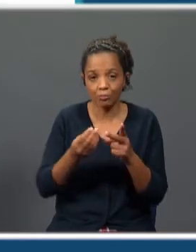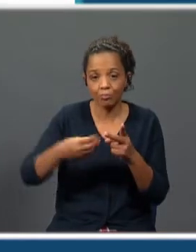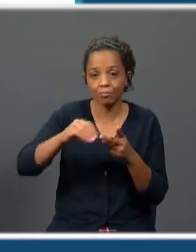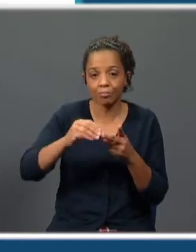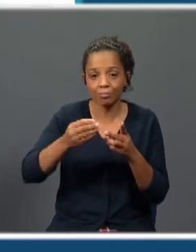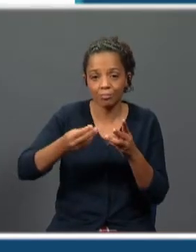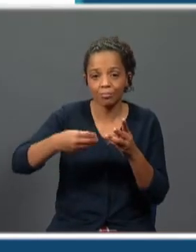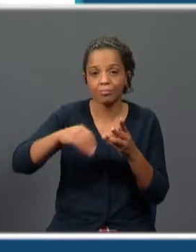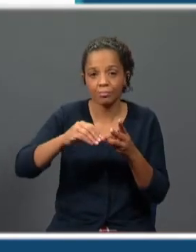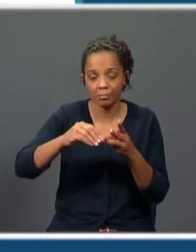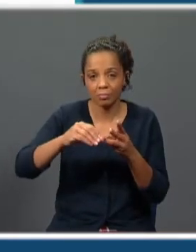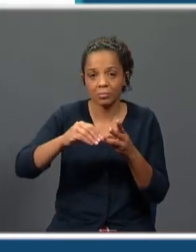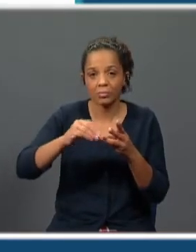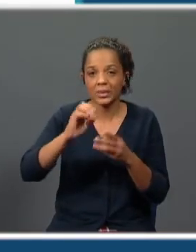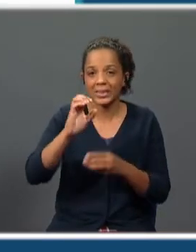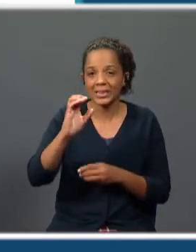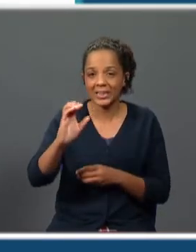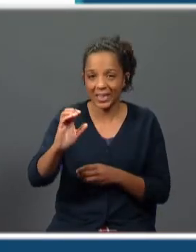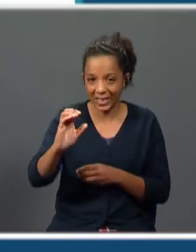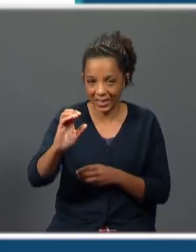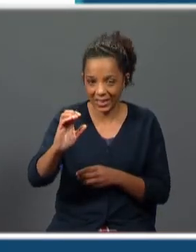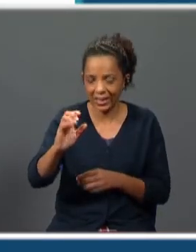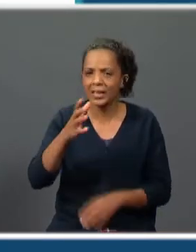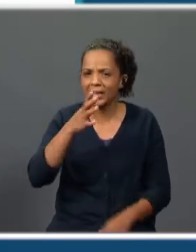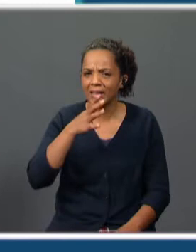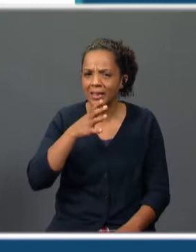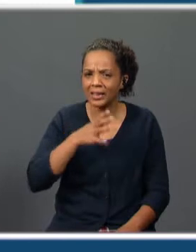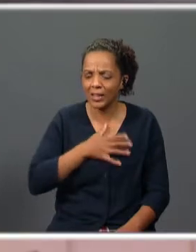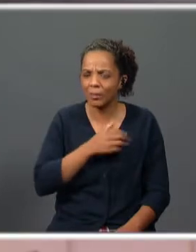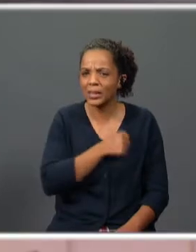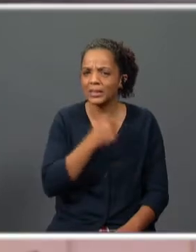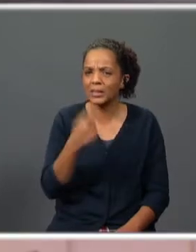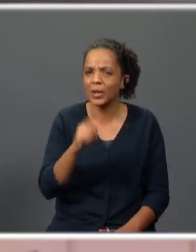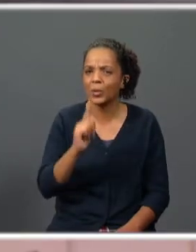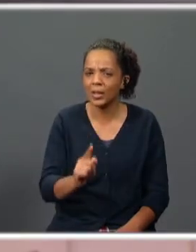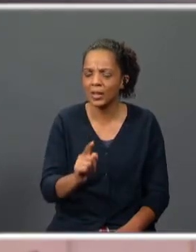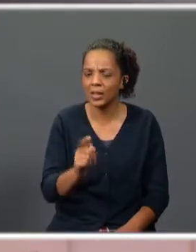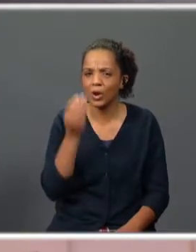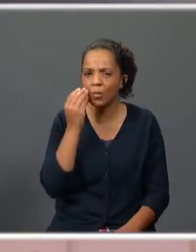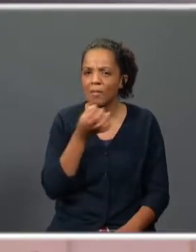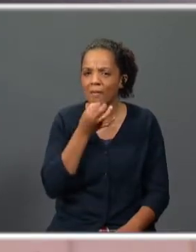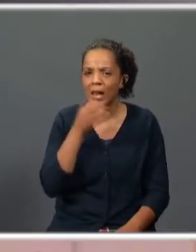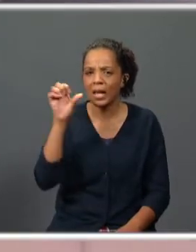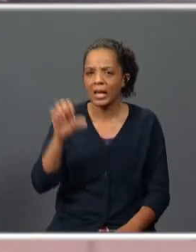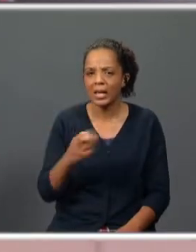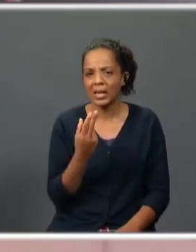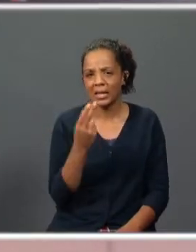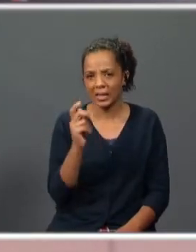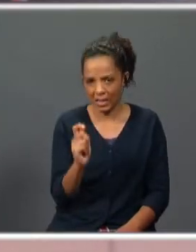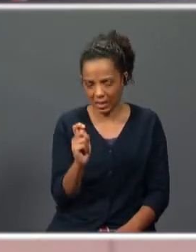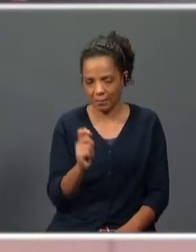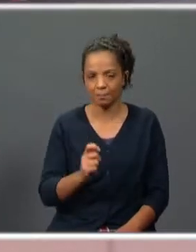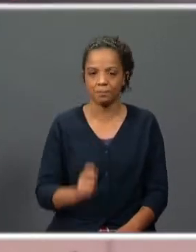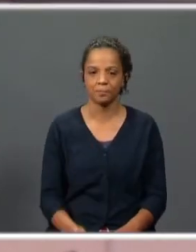a consoante C, que tem, digam-me aí de casa, o som Q.